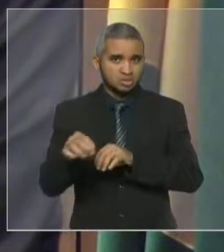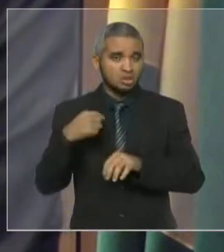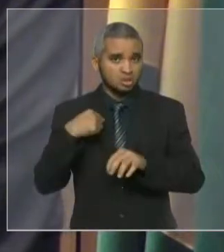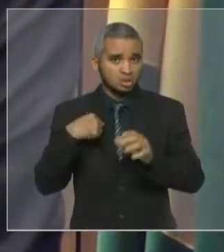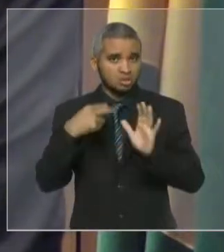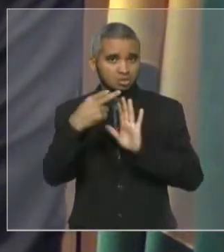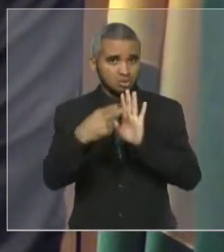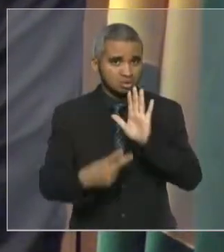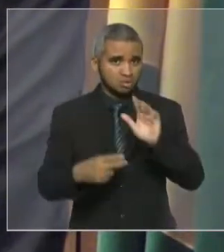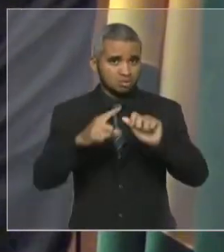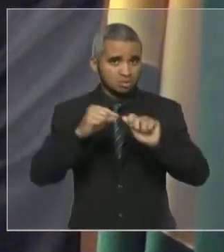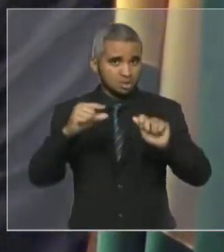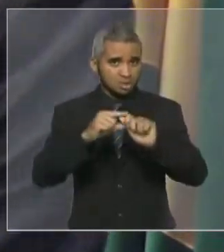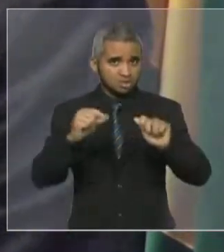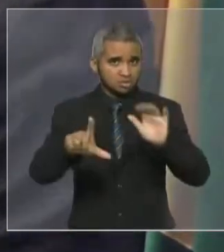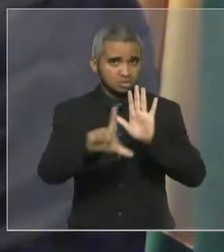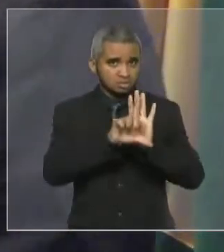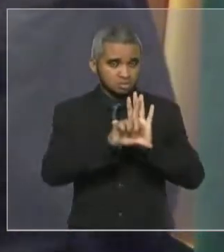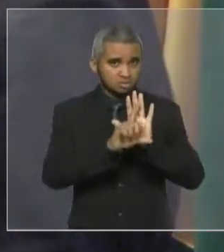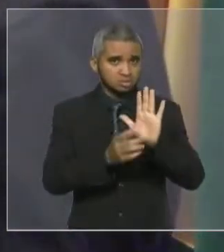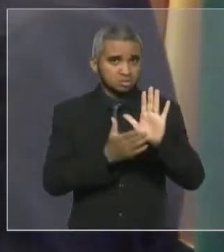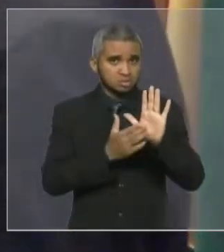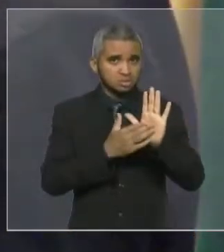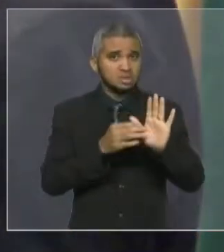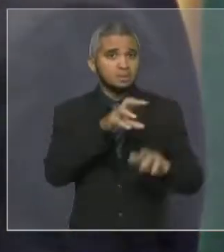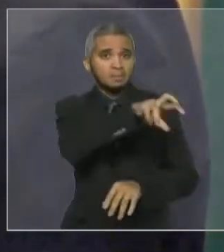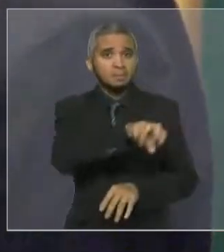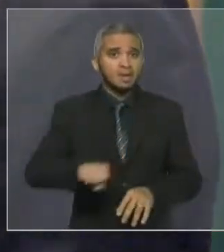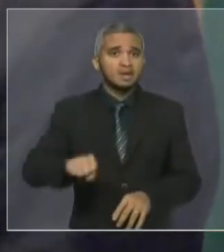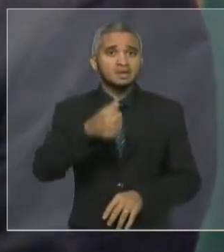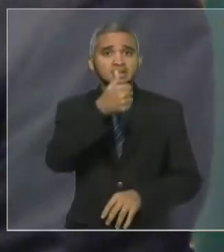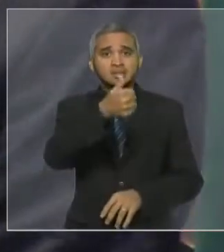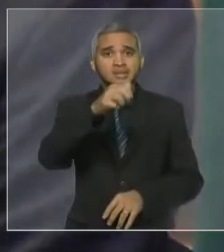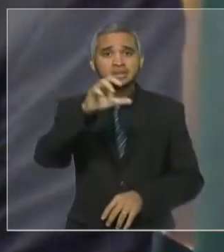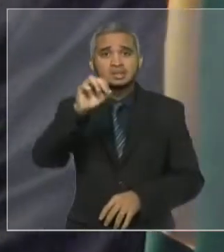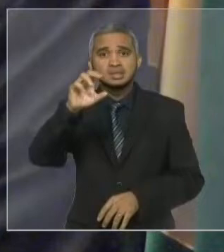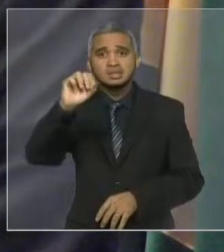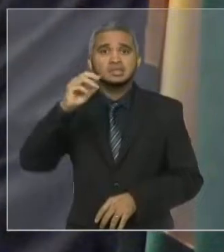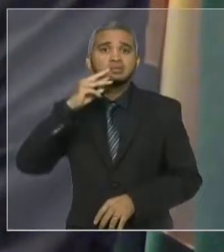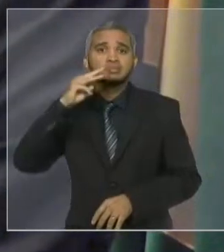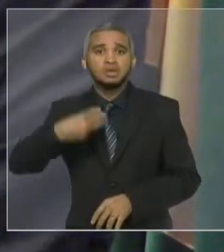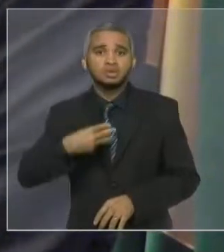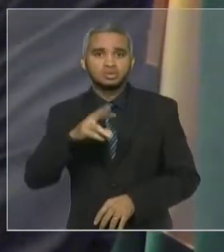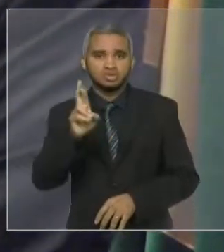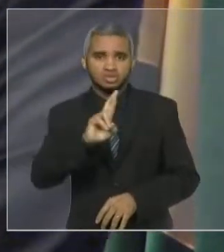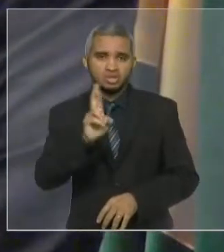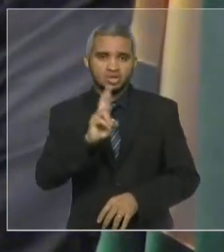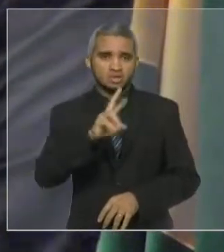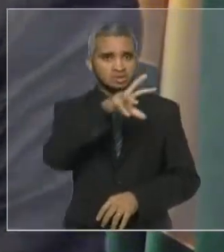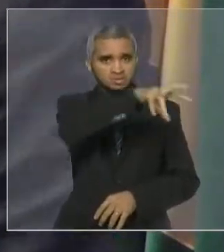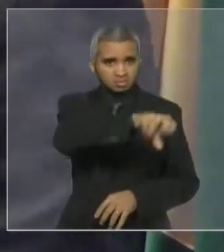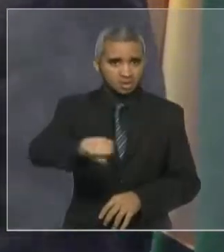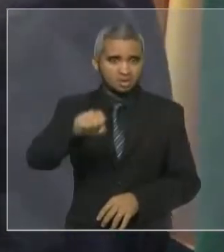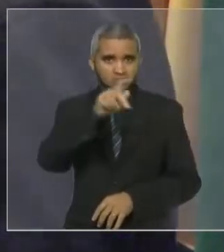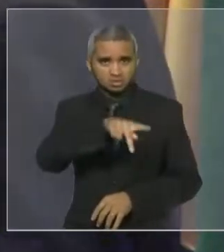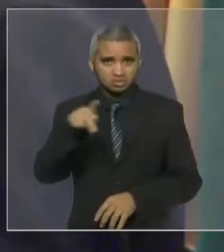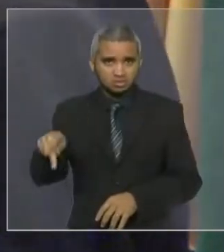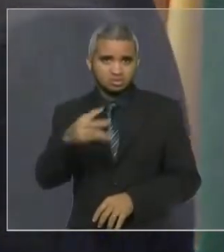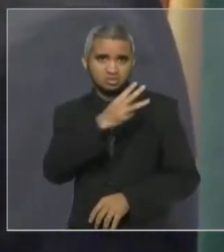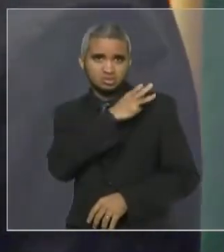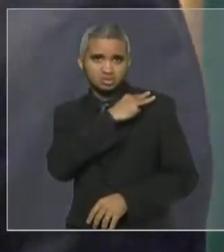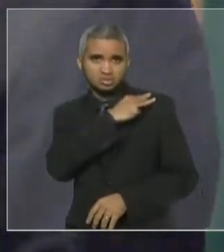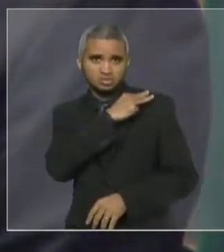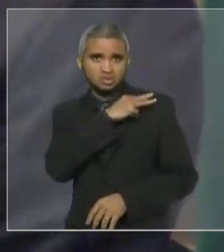aqui, 100 milhões de reais ele retira dos professores do ensino médio para botar para o